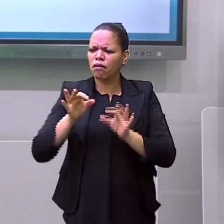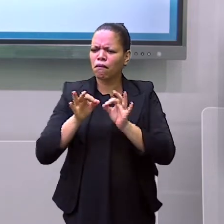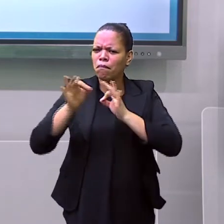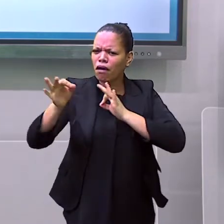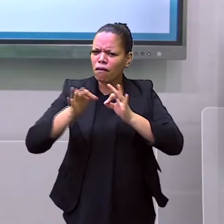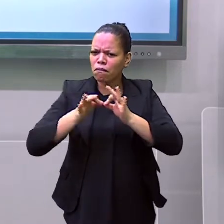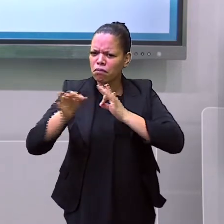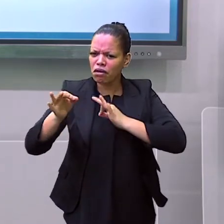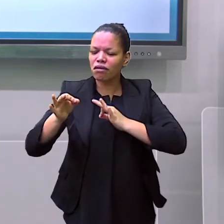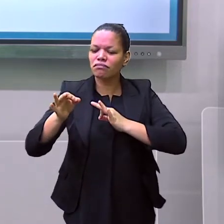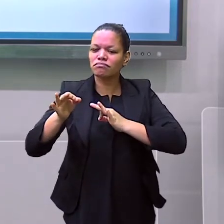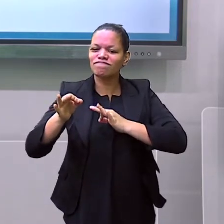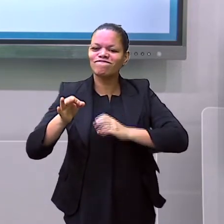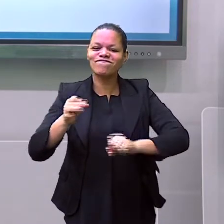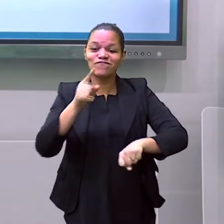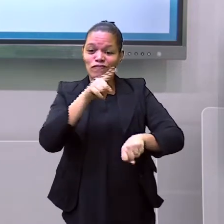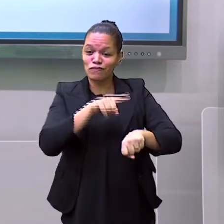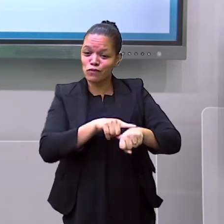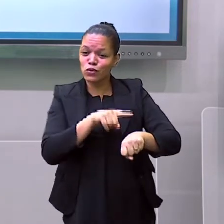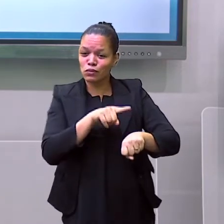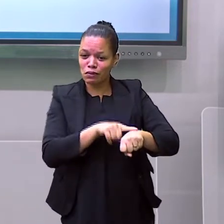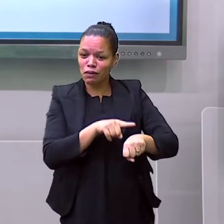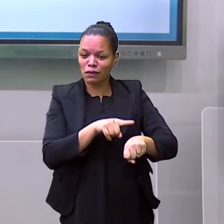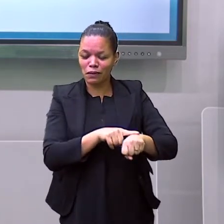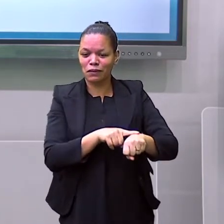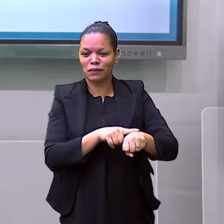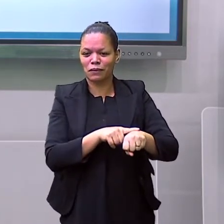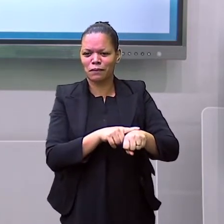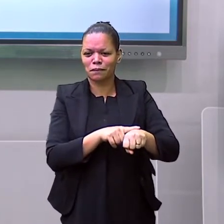de medir e dividir o tempo, ele